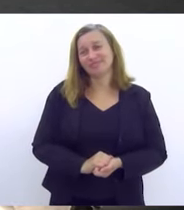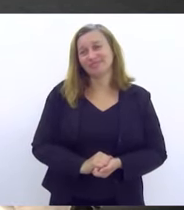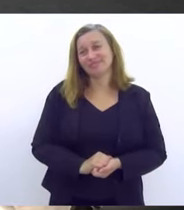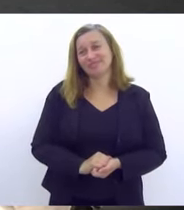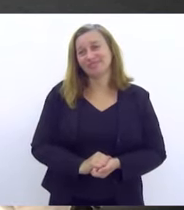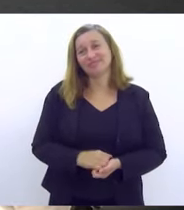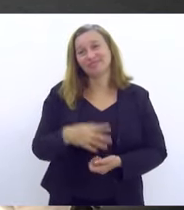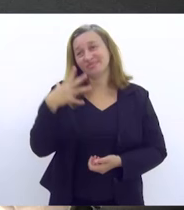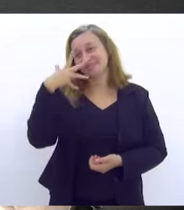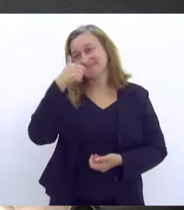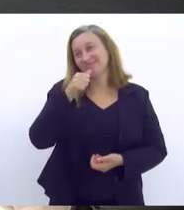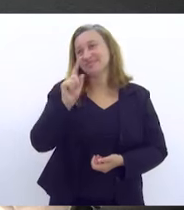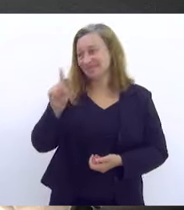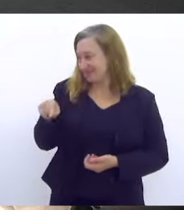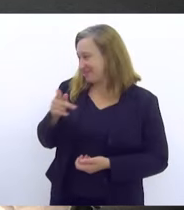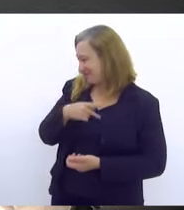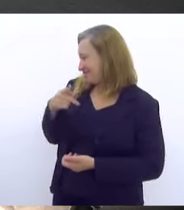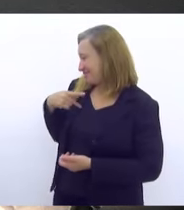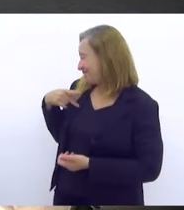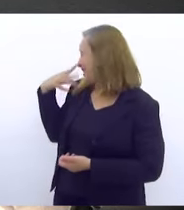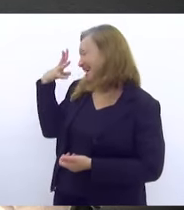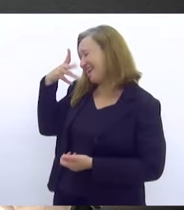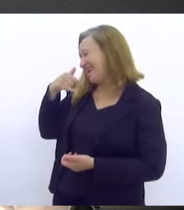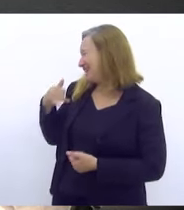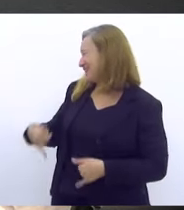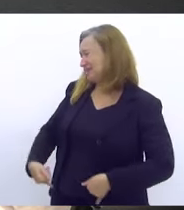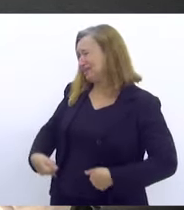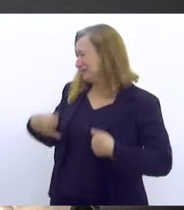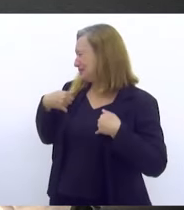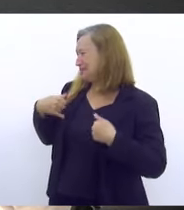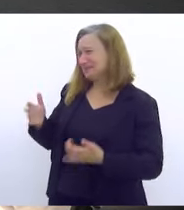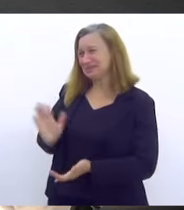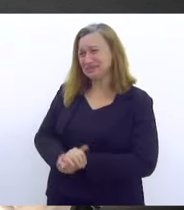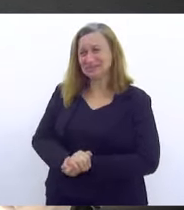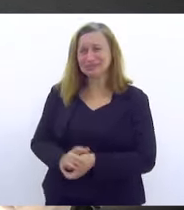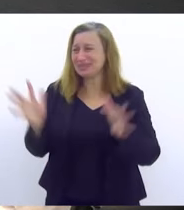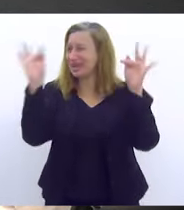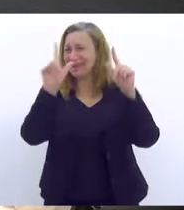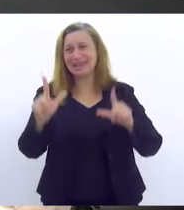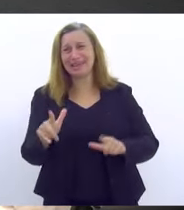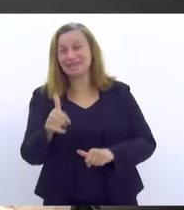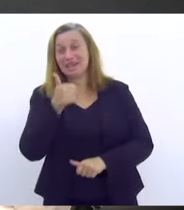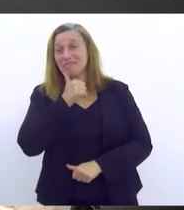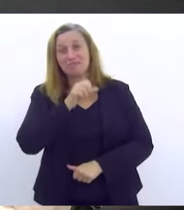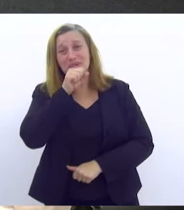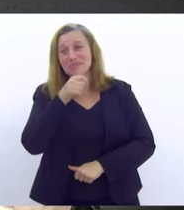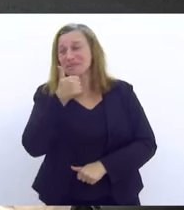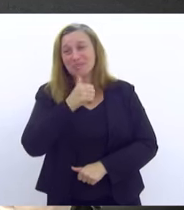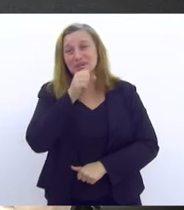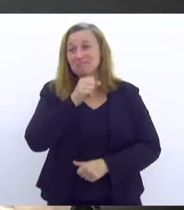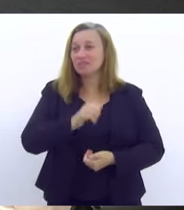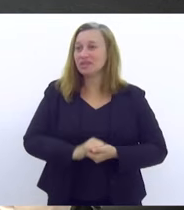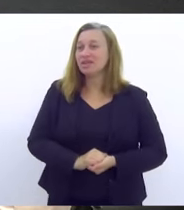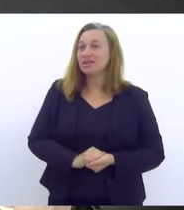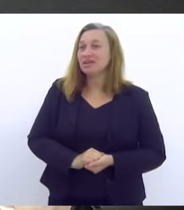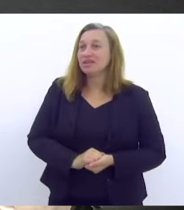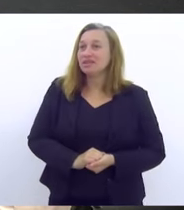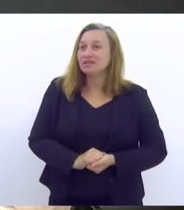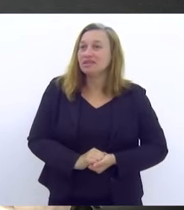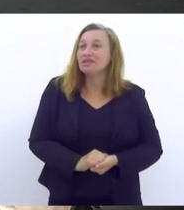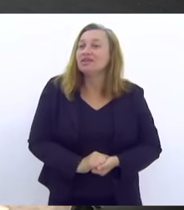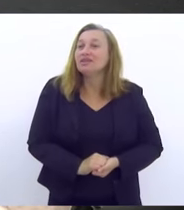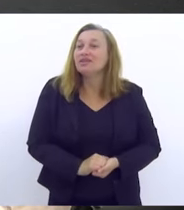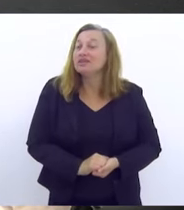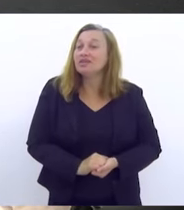Que linda, né, pastor? É muito orgulhoso e muito feliz, né, mãezinha? Que maravilha. Deus abençoe a senhora,